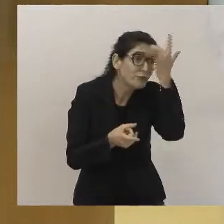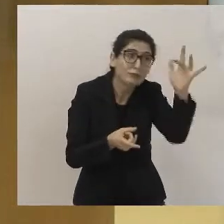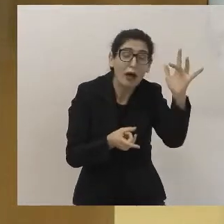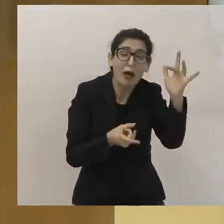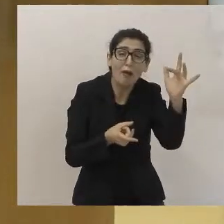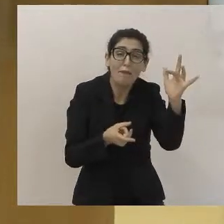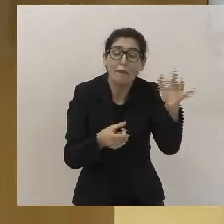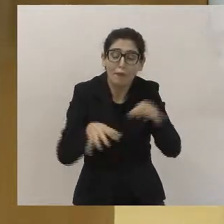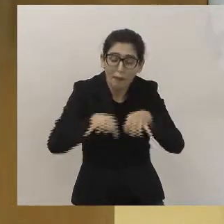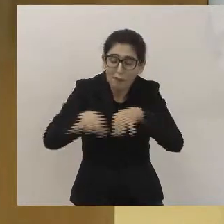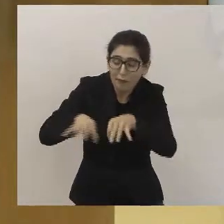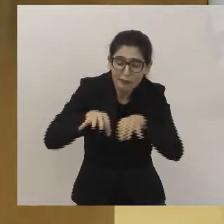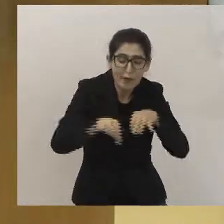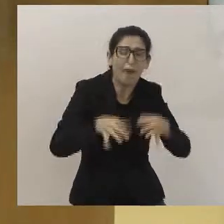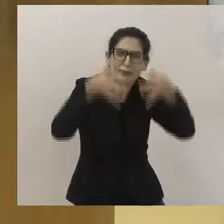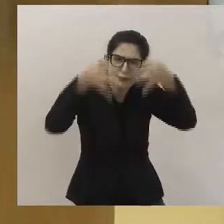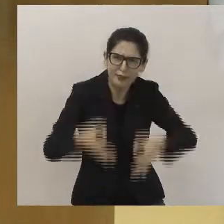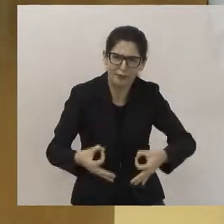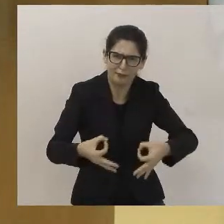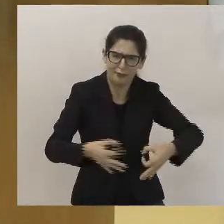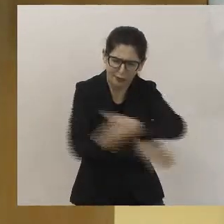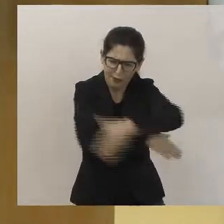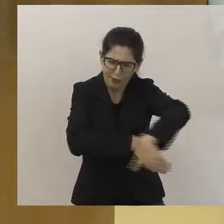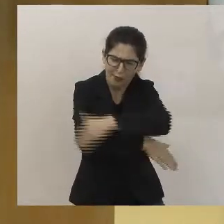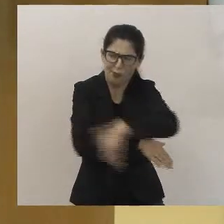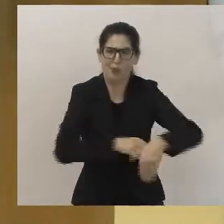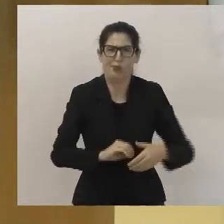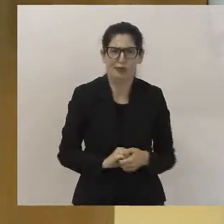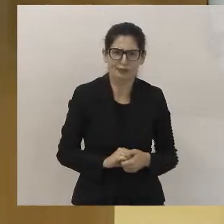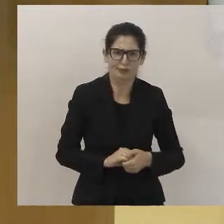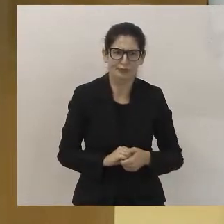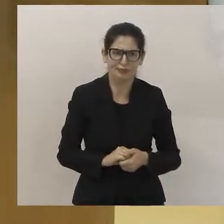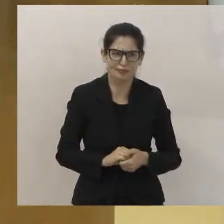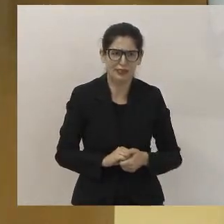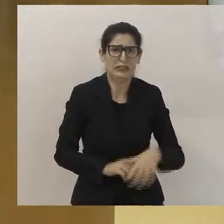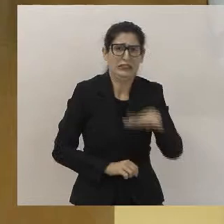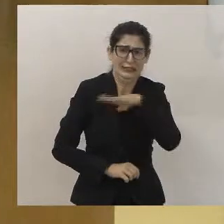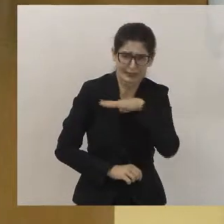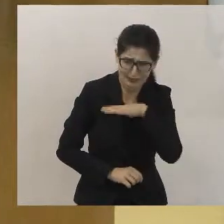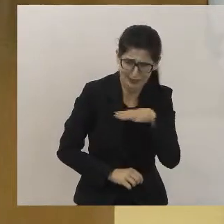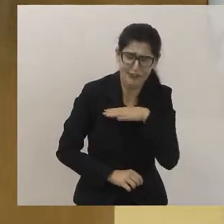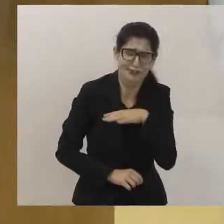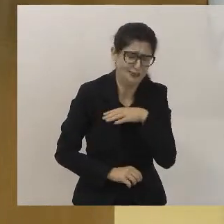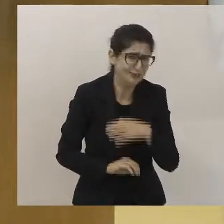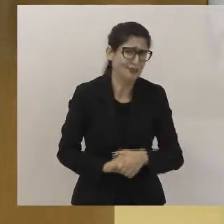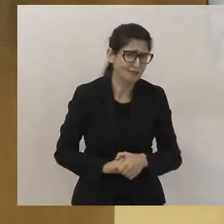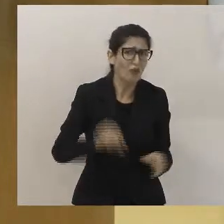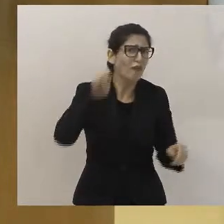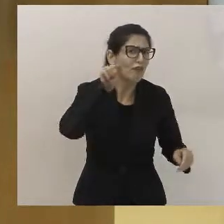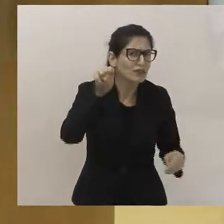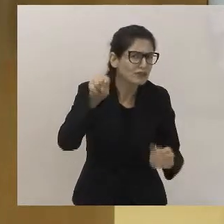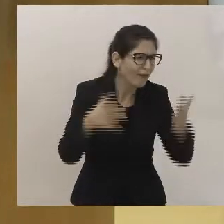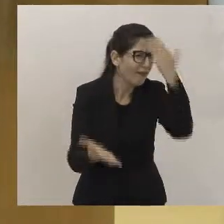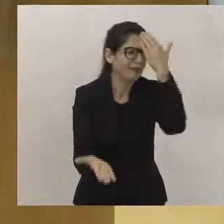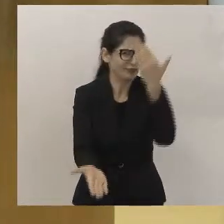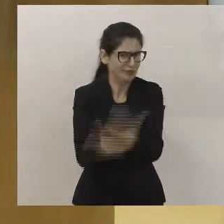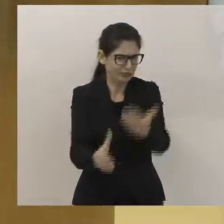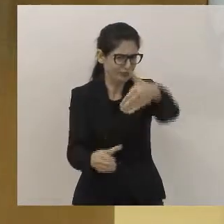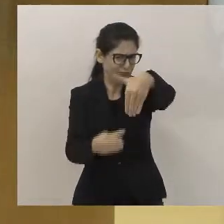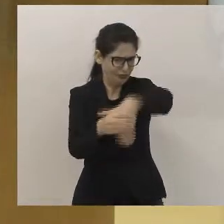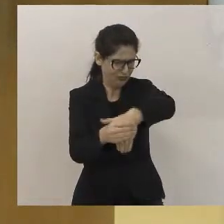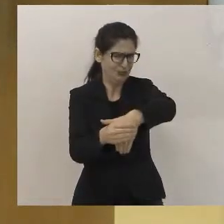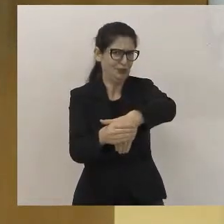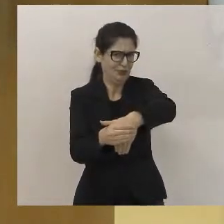é assim que está funcionando na cidade é assim que você acreditou e colocou o